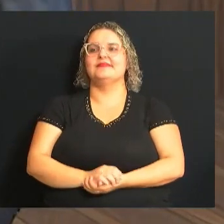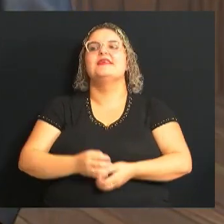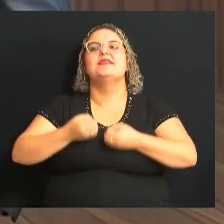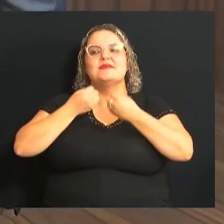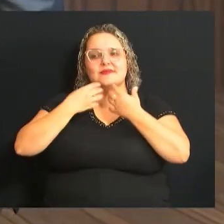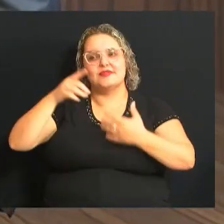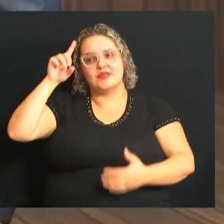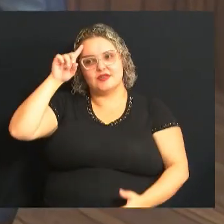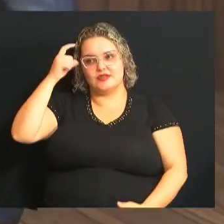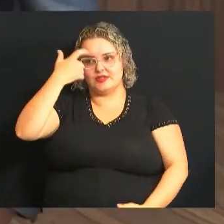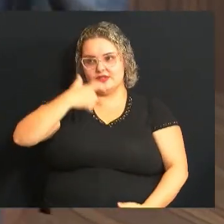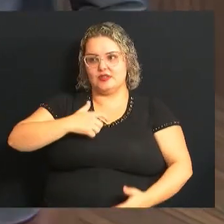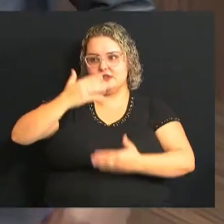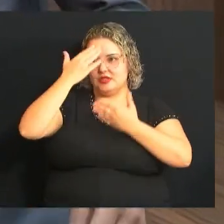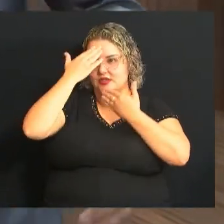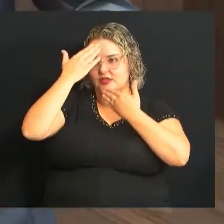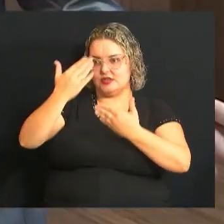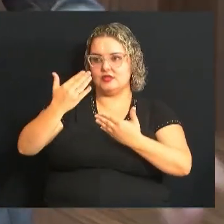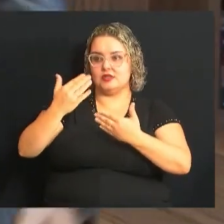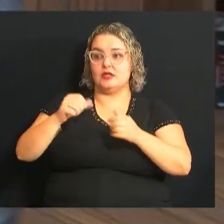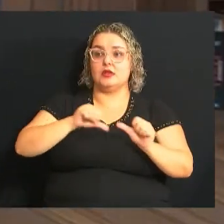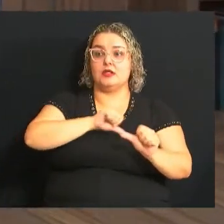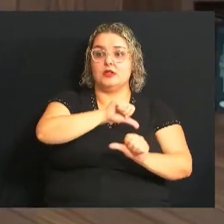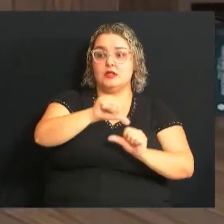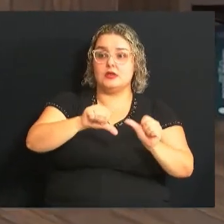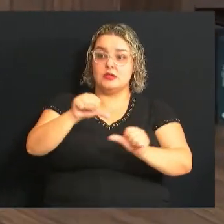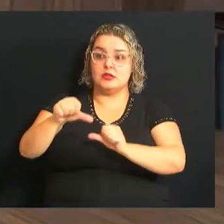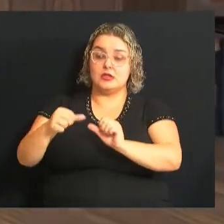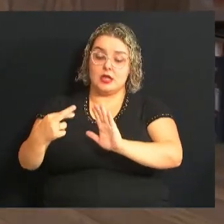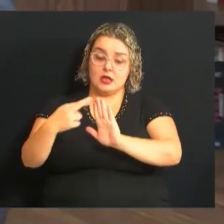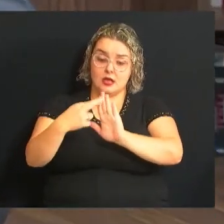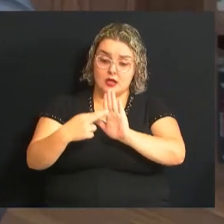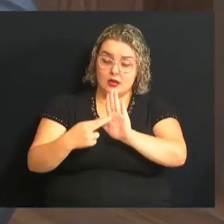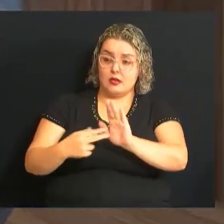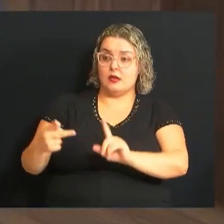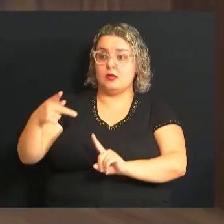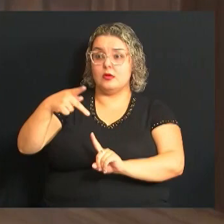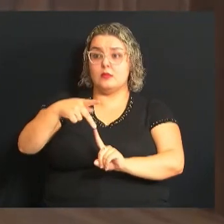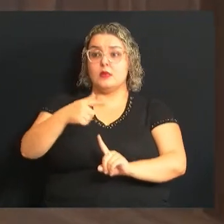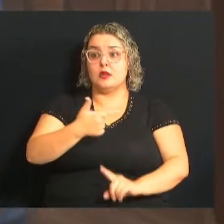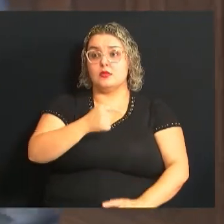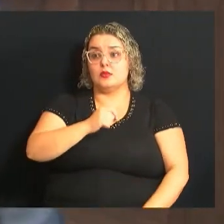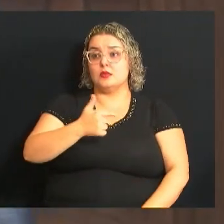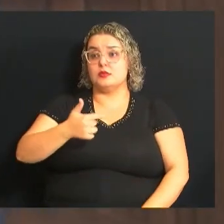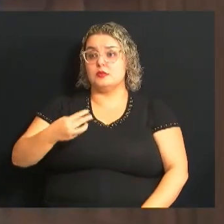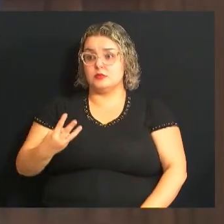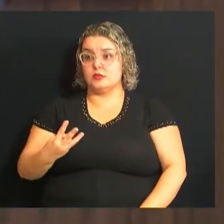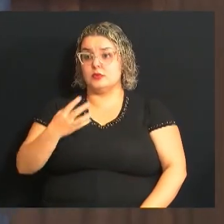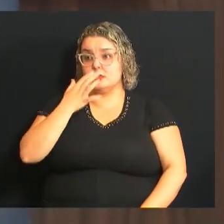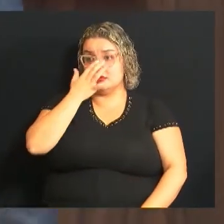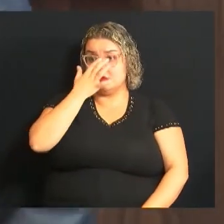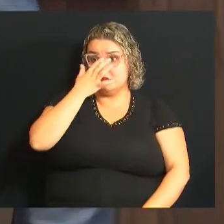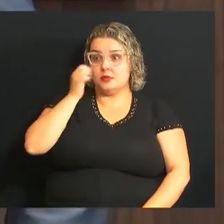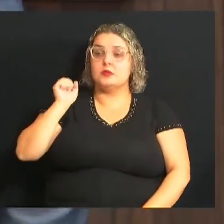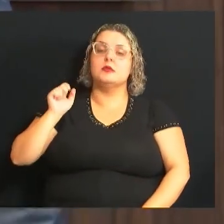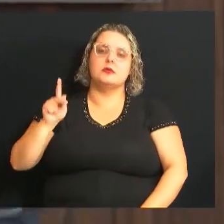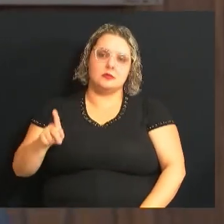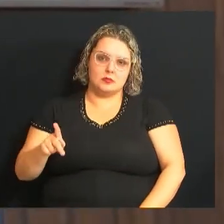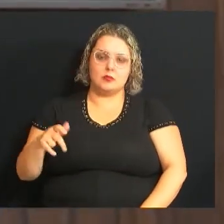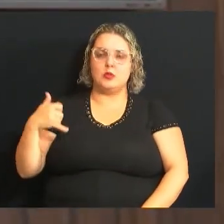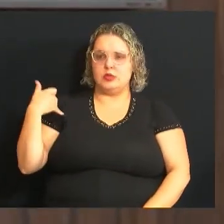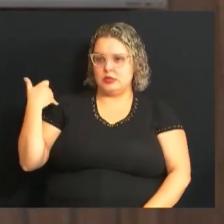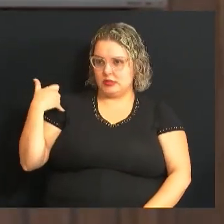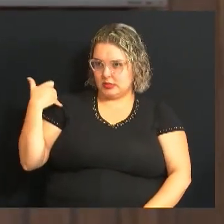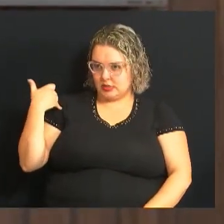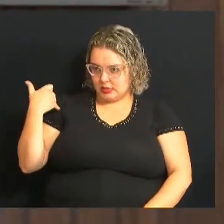quem agradeço. As alterações na regra da Previdência agora para 2023 são na aposentadoria por idade,